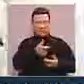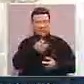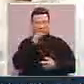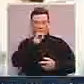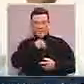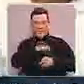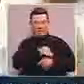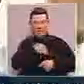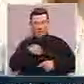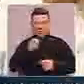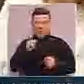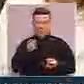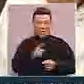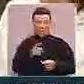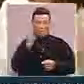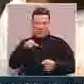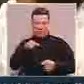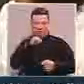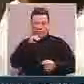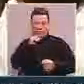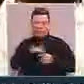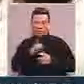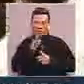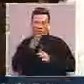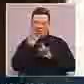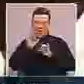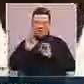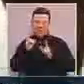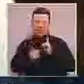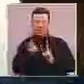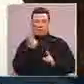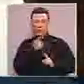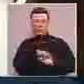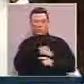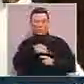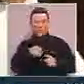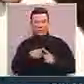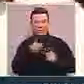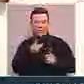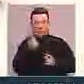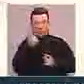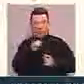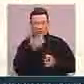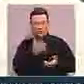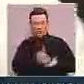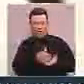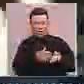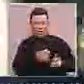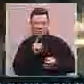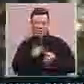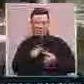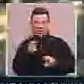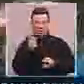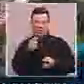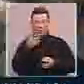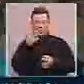devem seguir medicina ou não? Sim, sobretudo para esclarecer o que é o curso de medicina, se é o curso dos livros, o curso